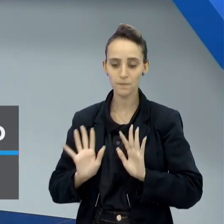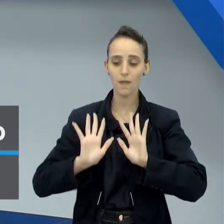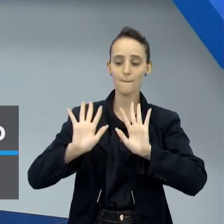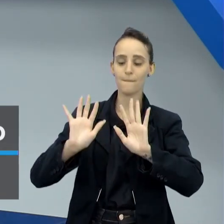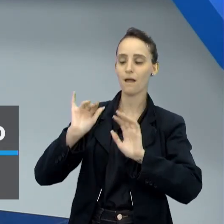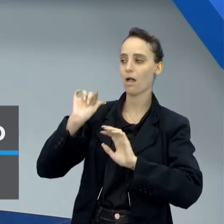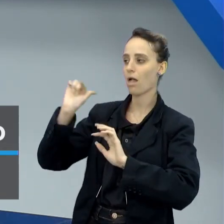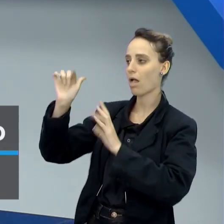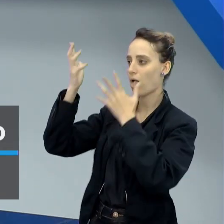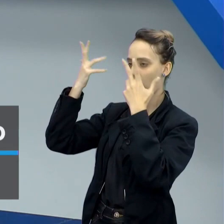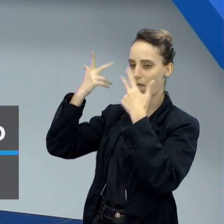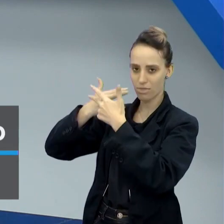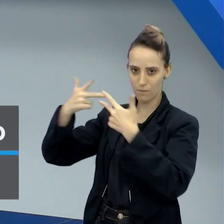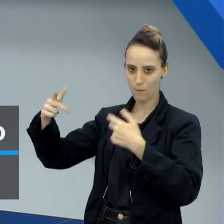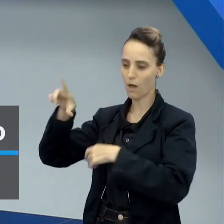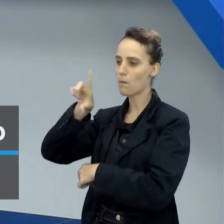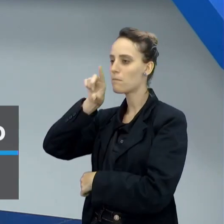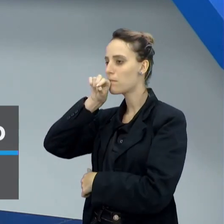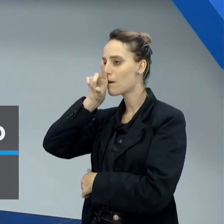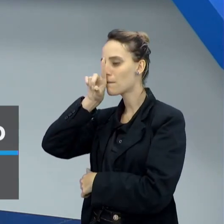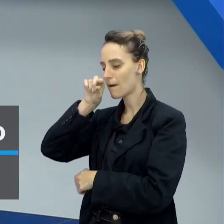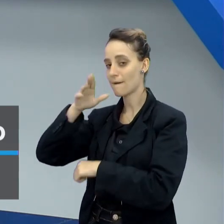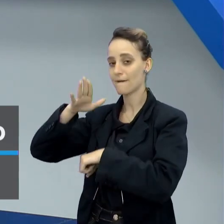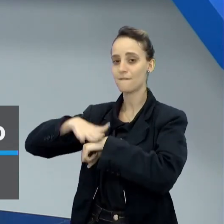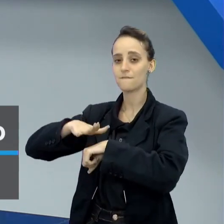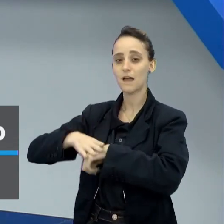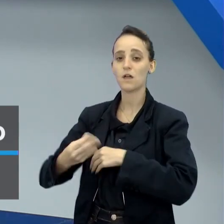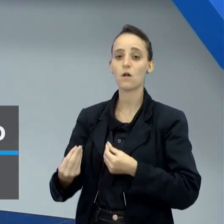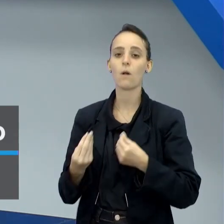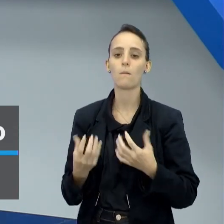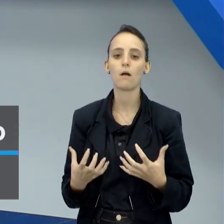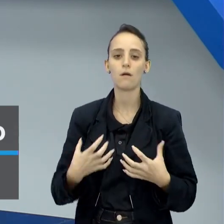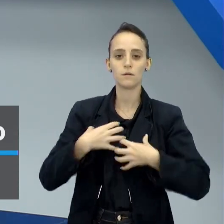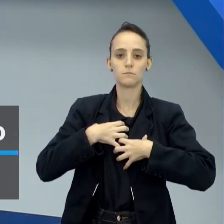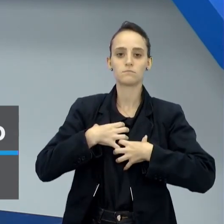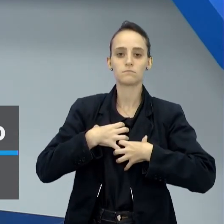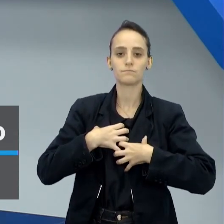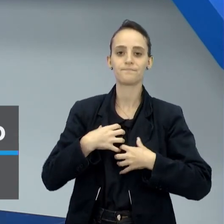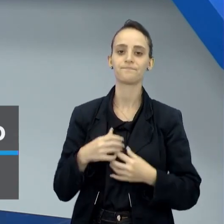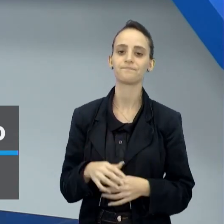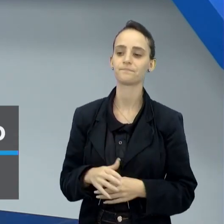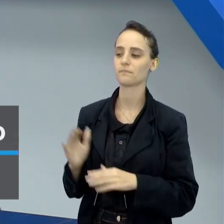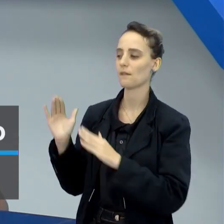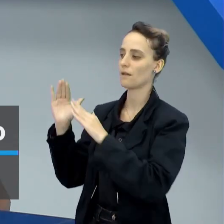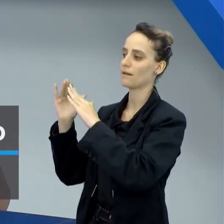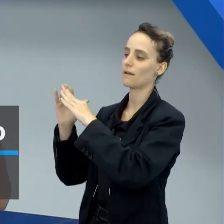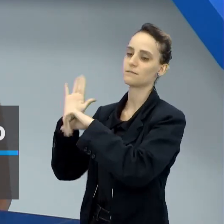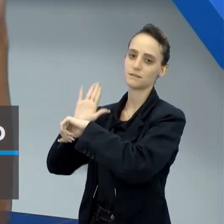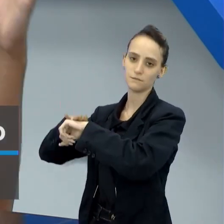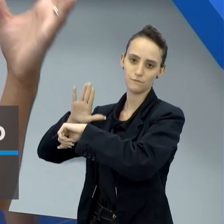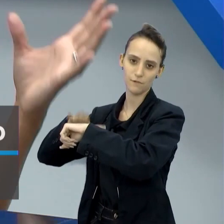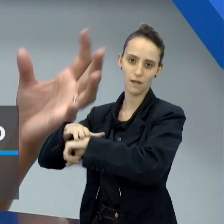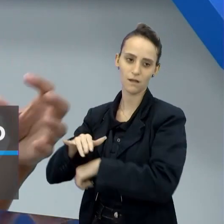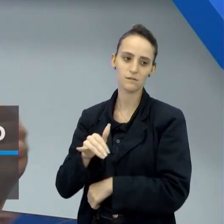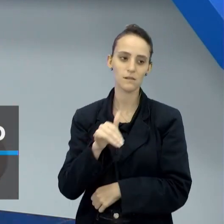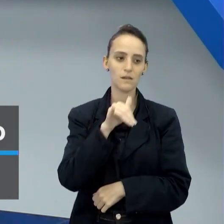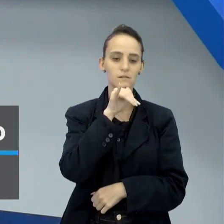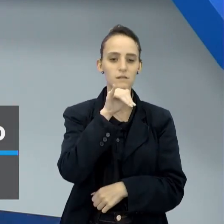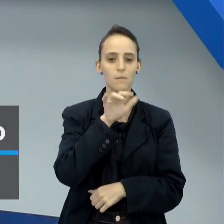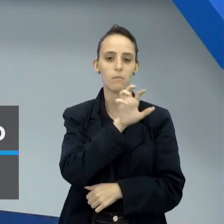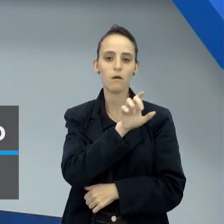espécie, eles fazem por instinto aquela construção. Seja uma teia de